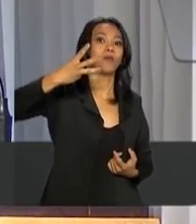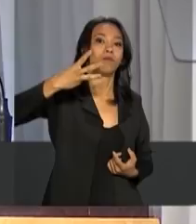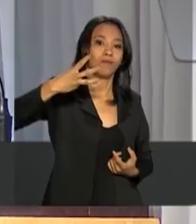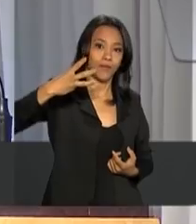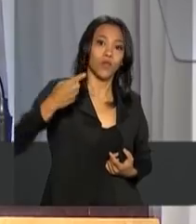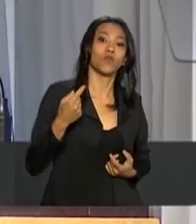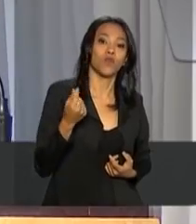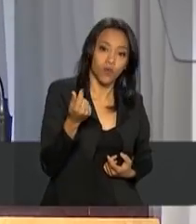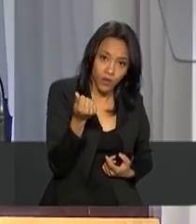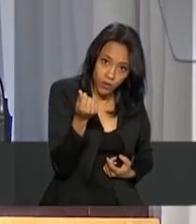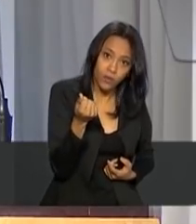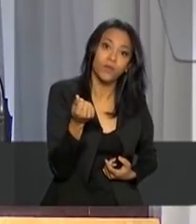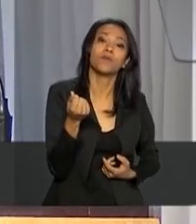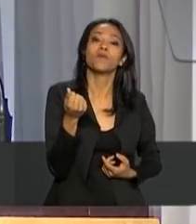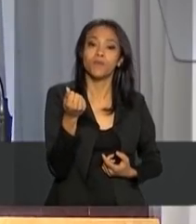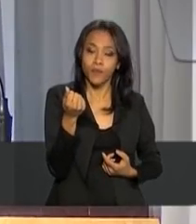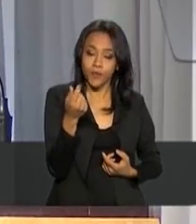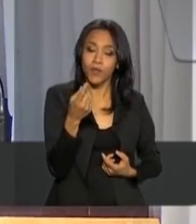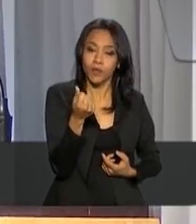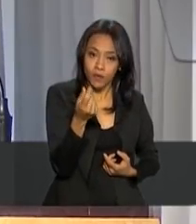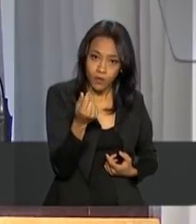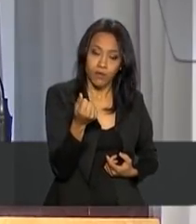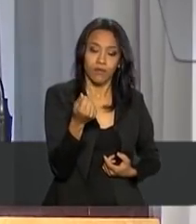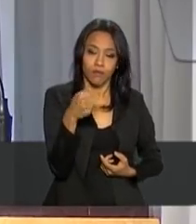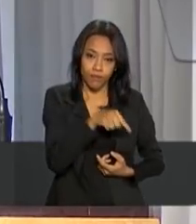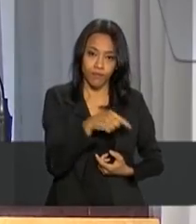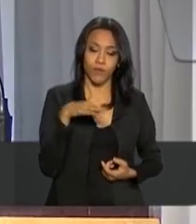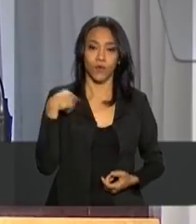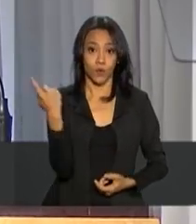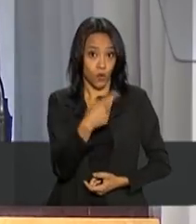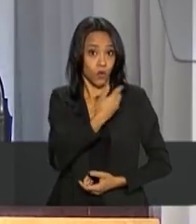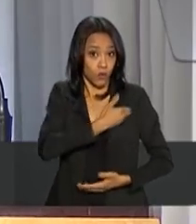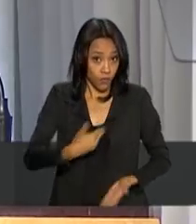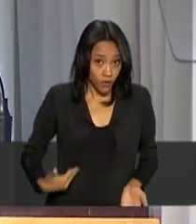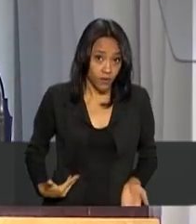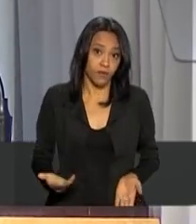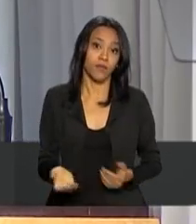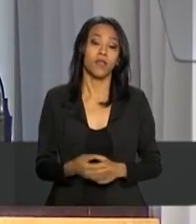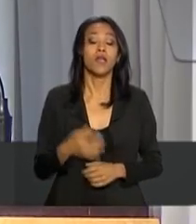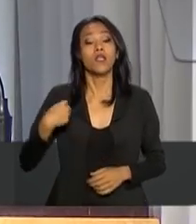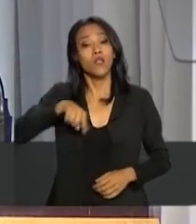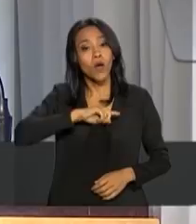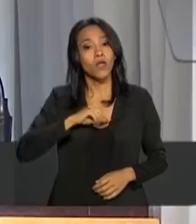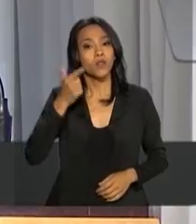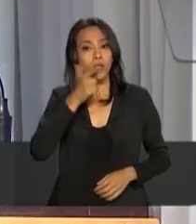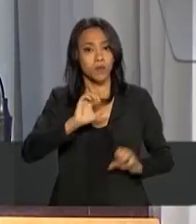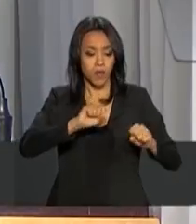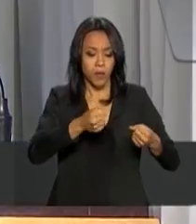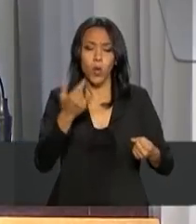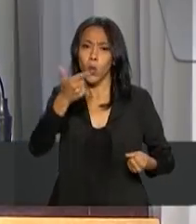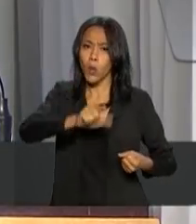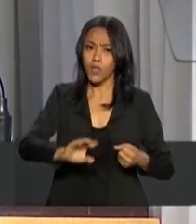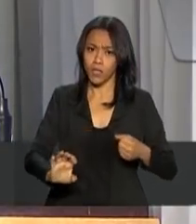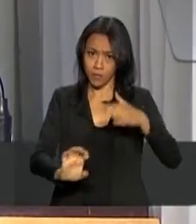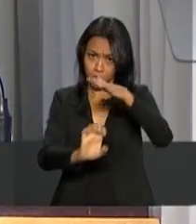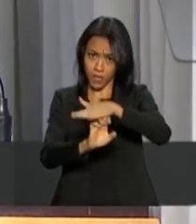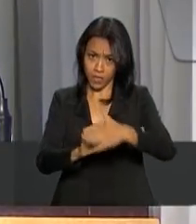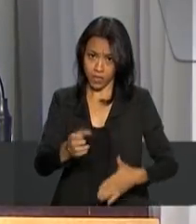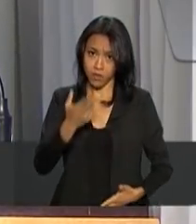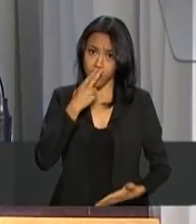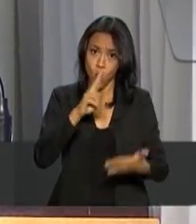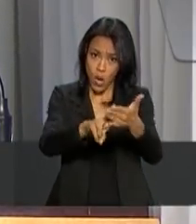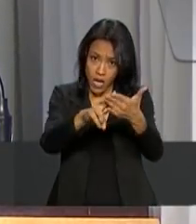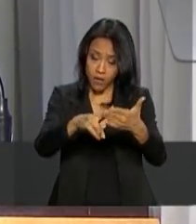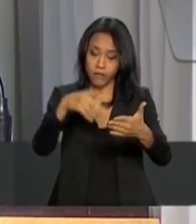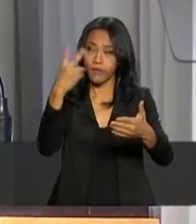patrimônio público, aumentou 3X, 2X no nosso governo. Né? Nós recuperamos. Correios só dava prejuízo. Né?